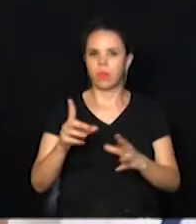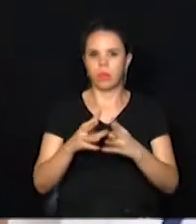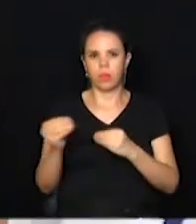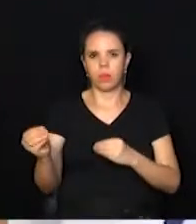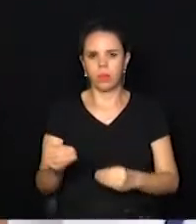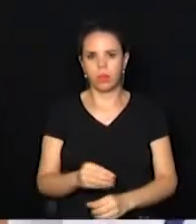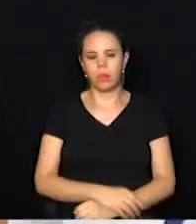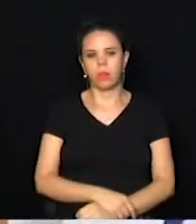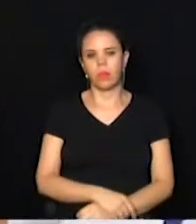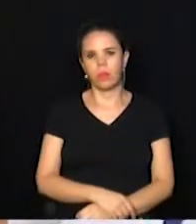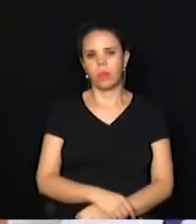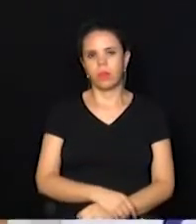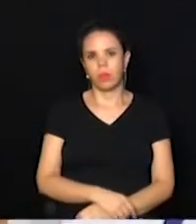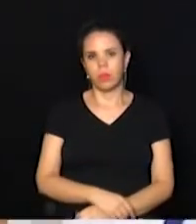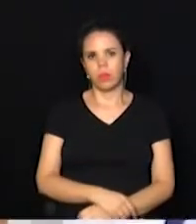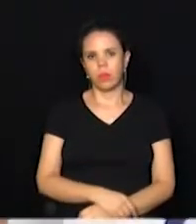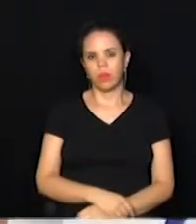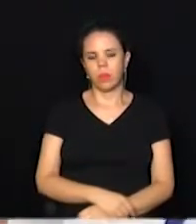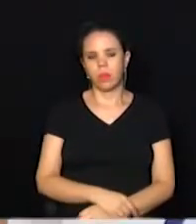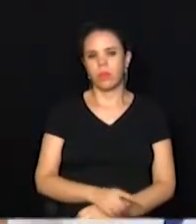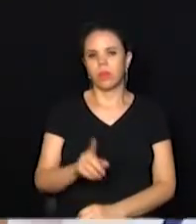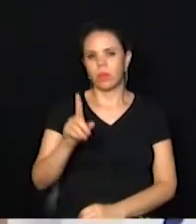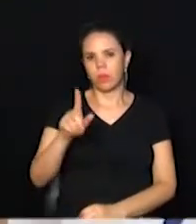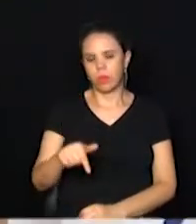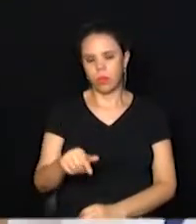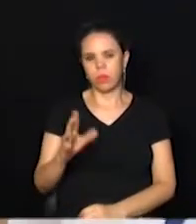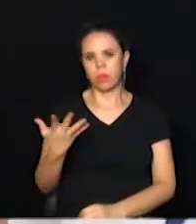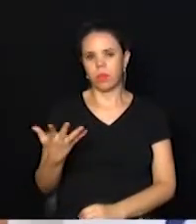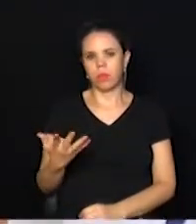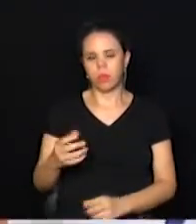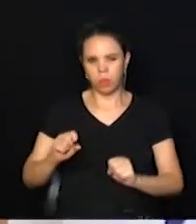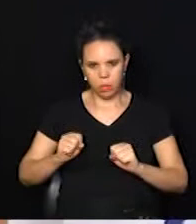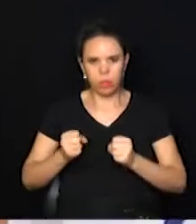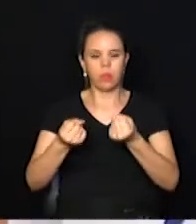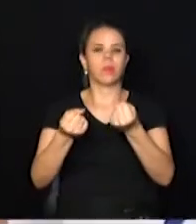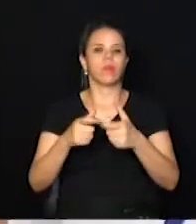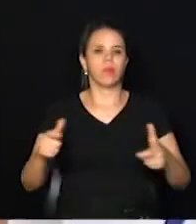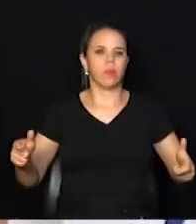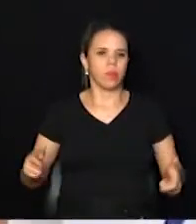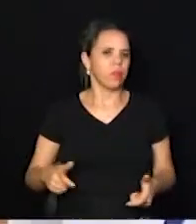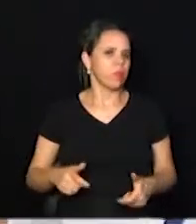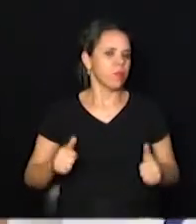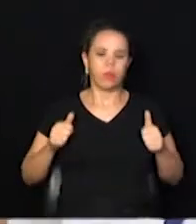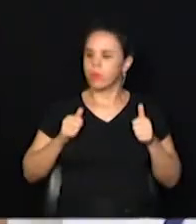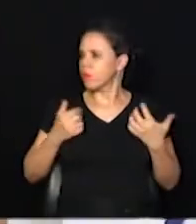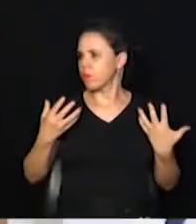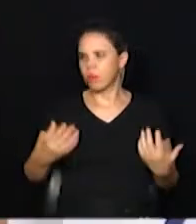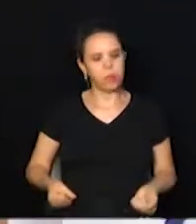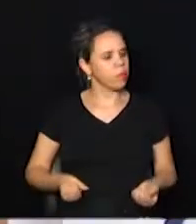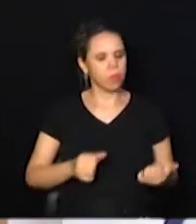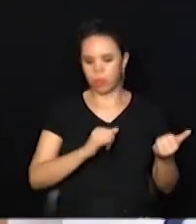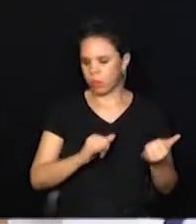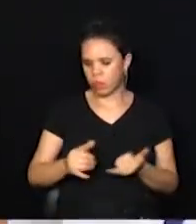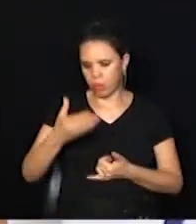não prescreve. E é isso que nos vai dar força, porque nós não vamos deixar